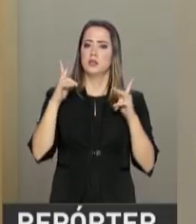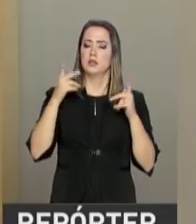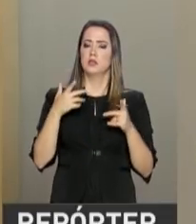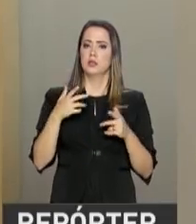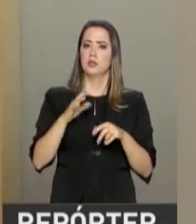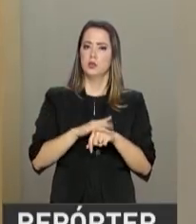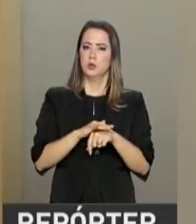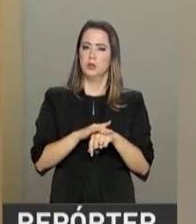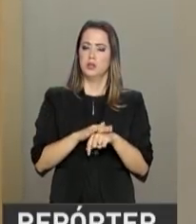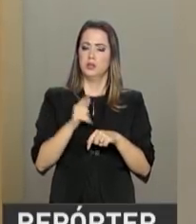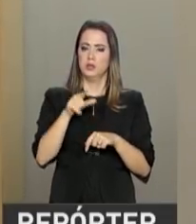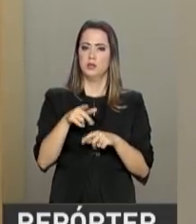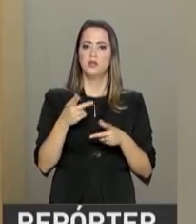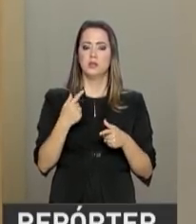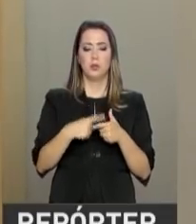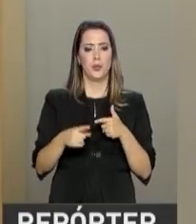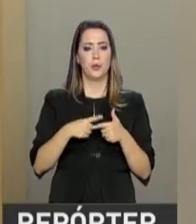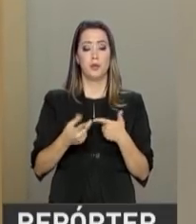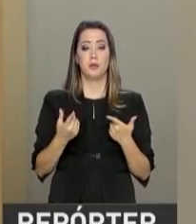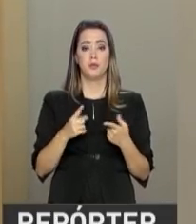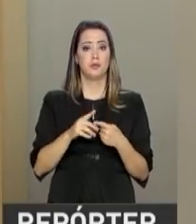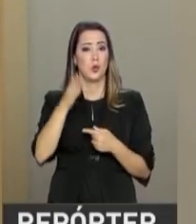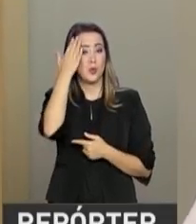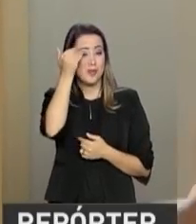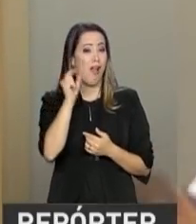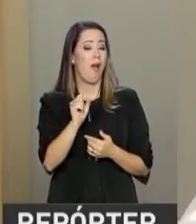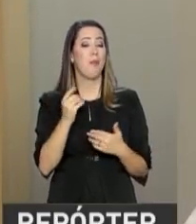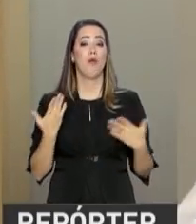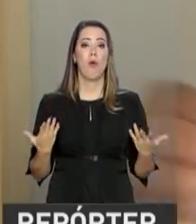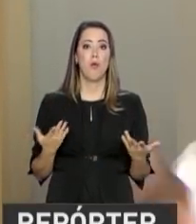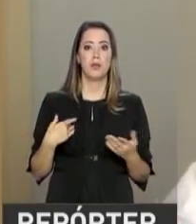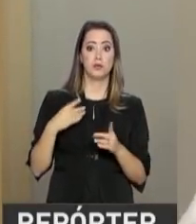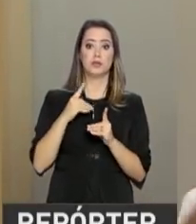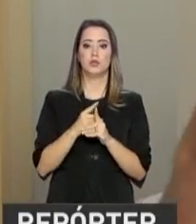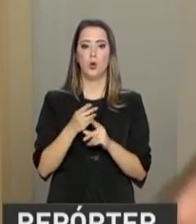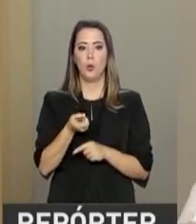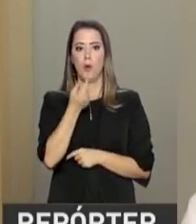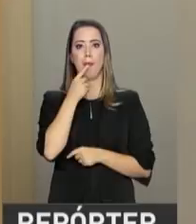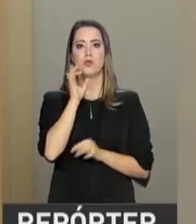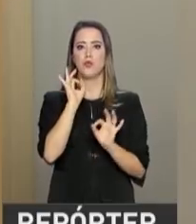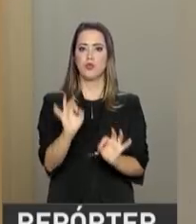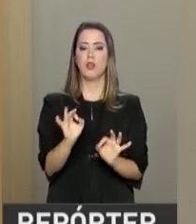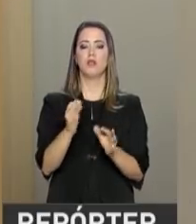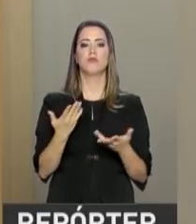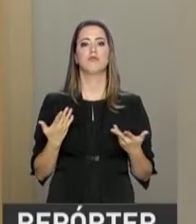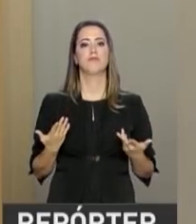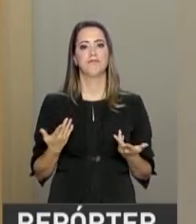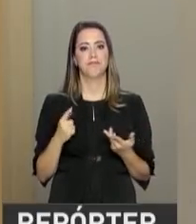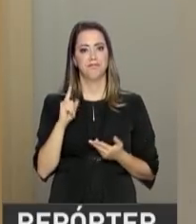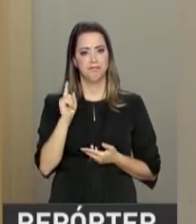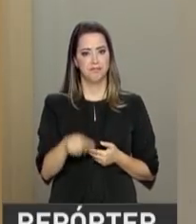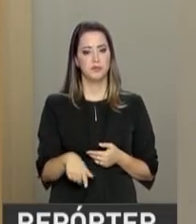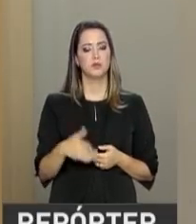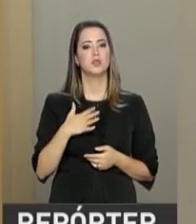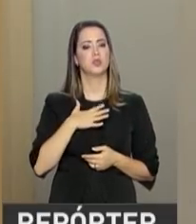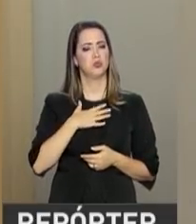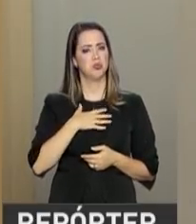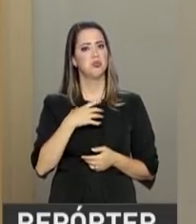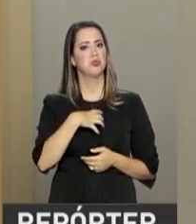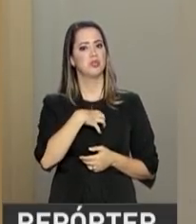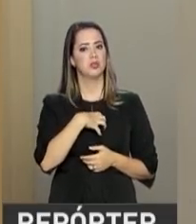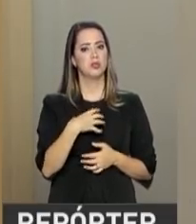Porque você tem um problema, não saber o que é, e você descobre fazer uma medicação que realmente vai lhe ajudar, isso aí você já